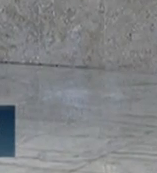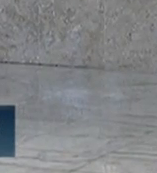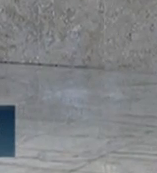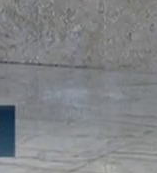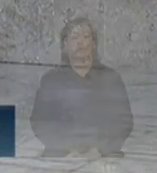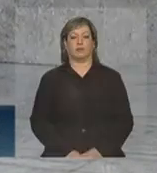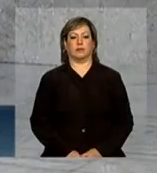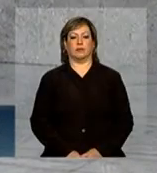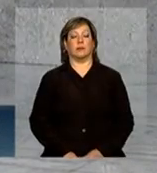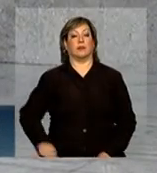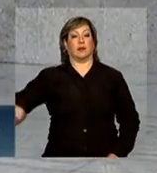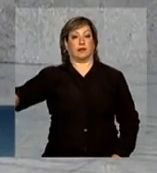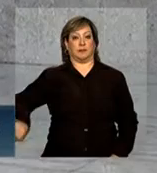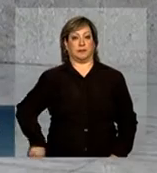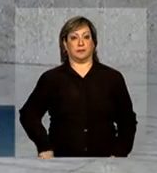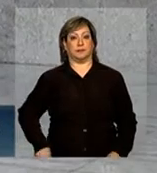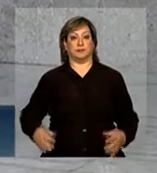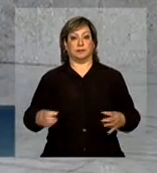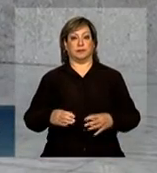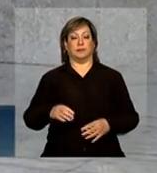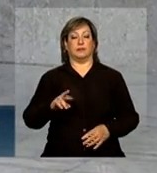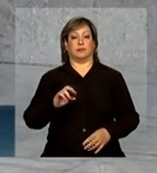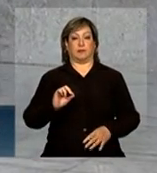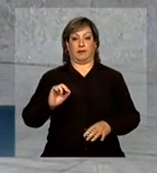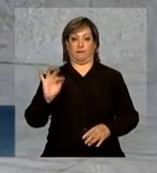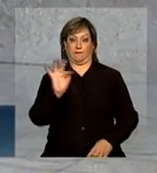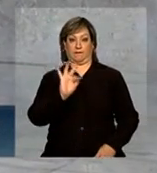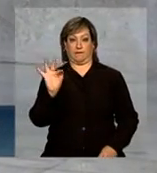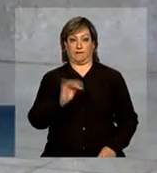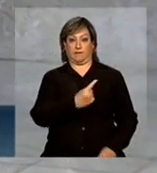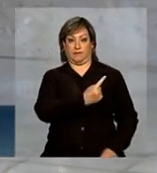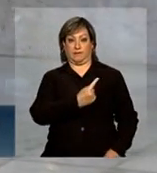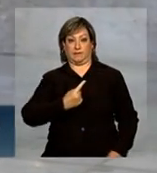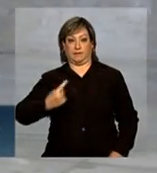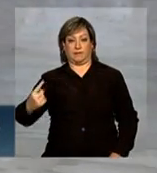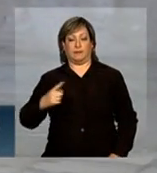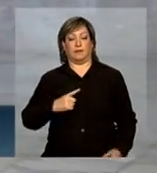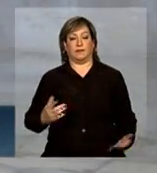O embaixador da República Francesa, Denis Pieton.